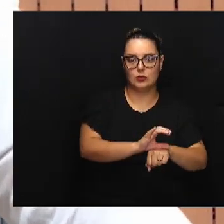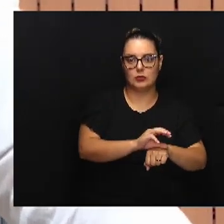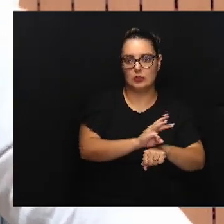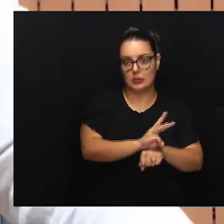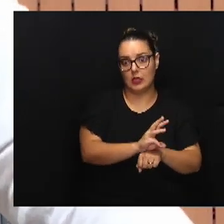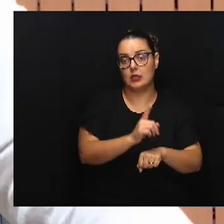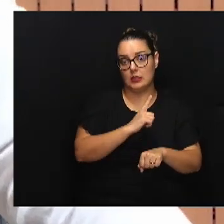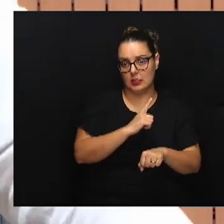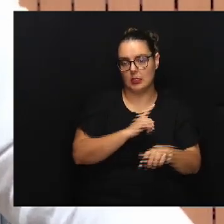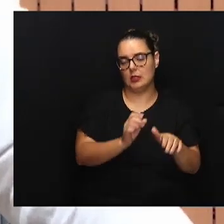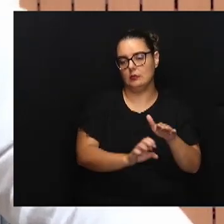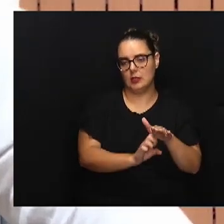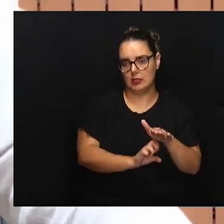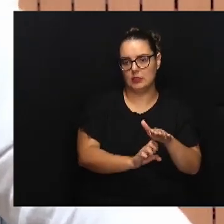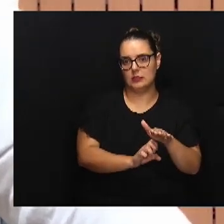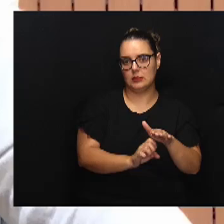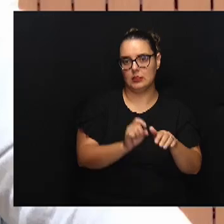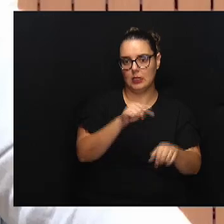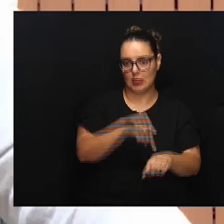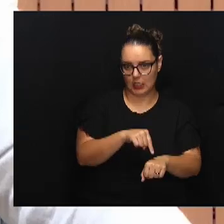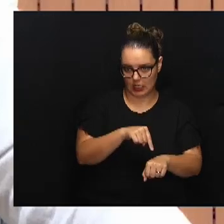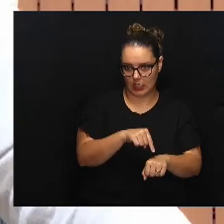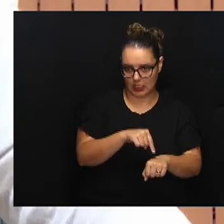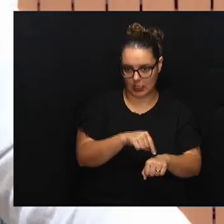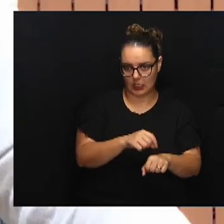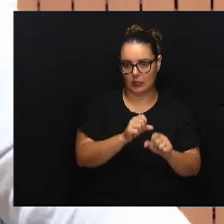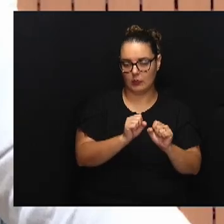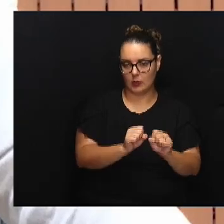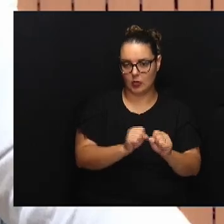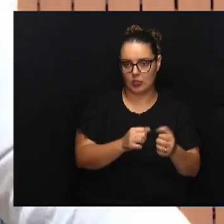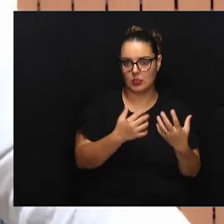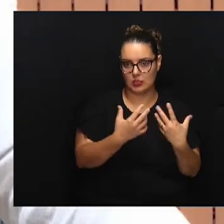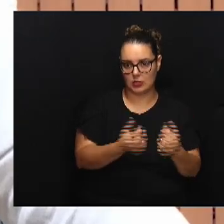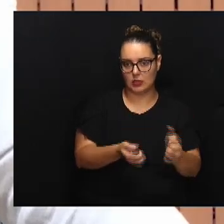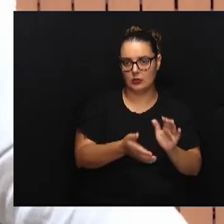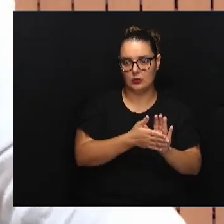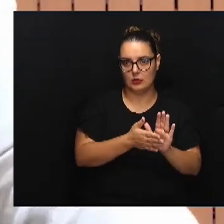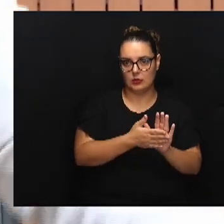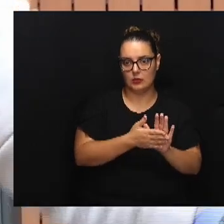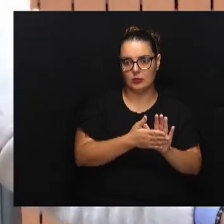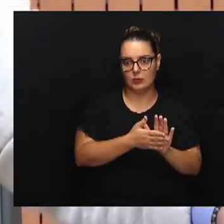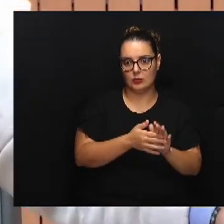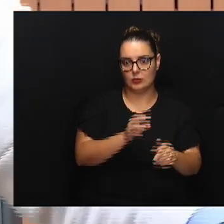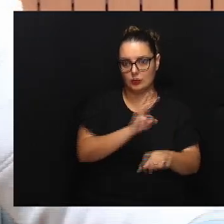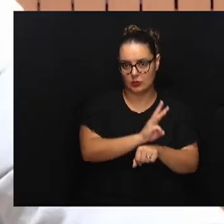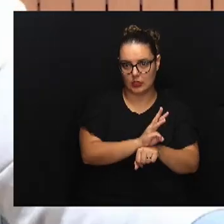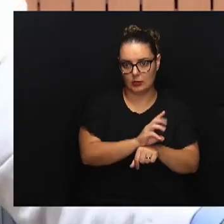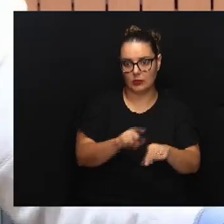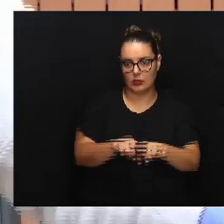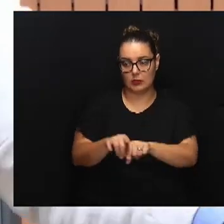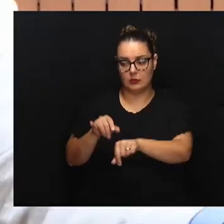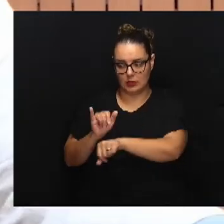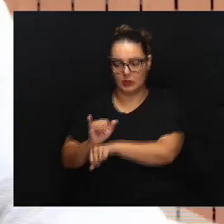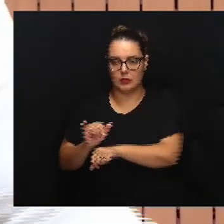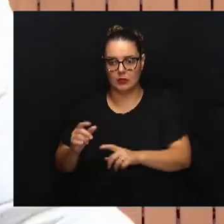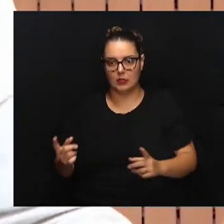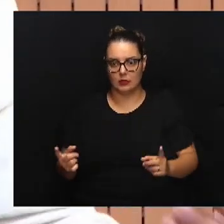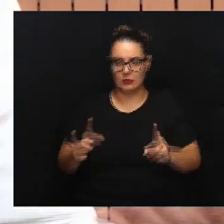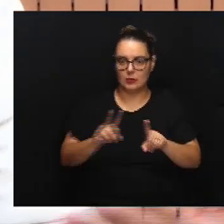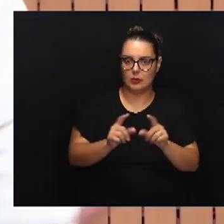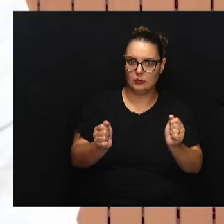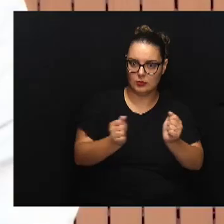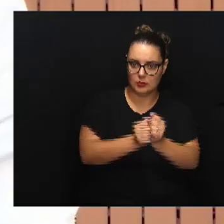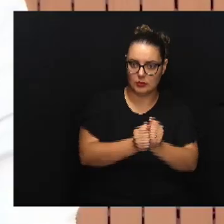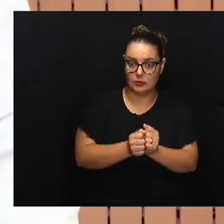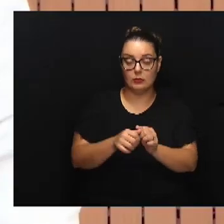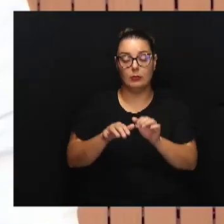jurídica. Então, ele pode submeter a proposta do W e do Y, que eu falei, né?